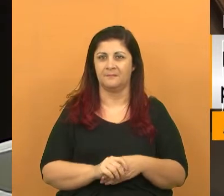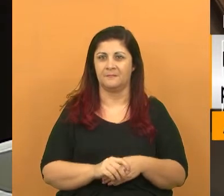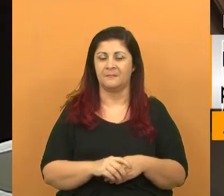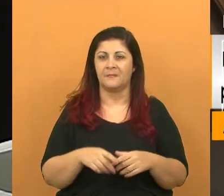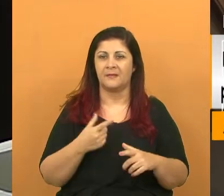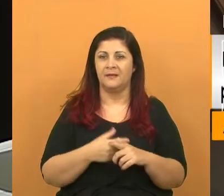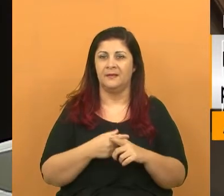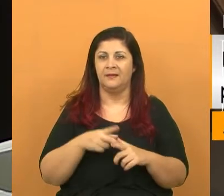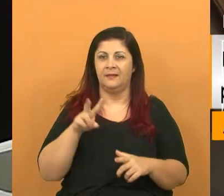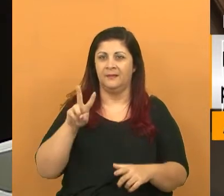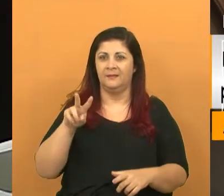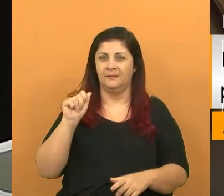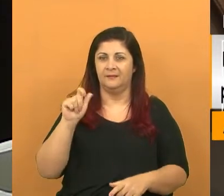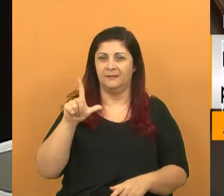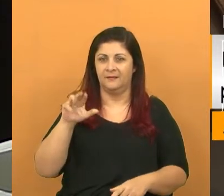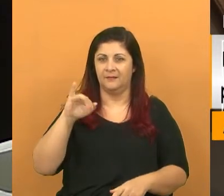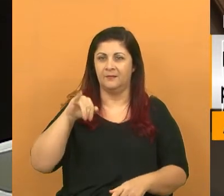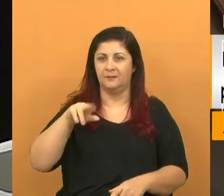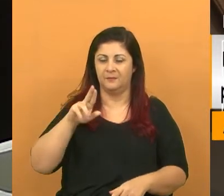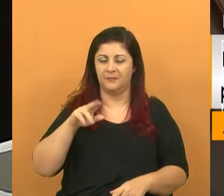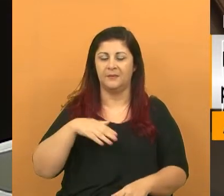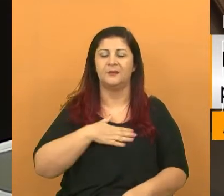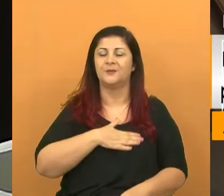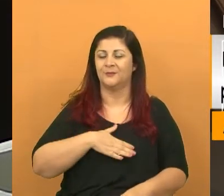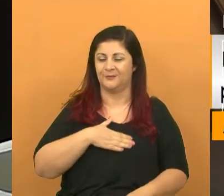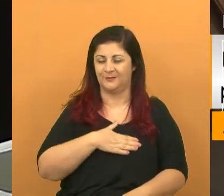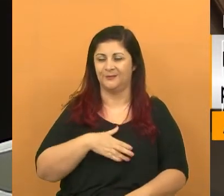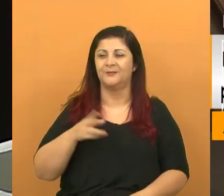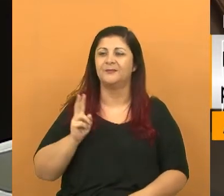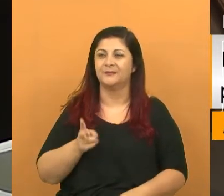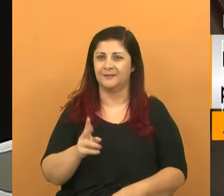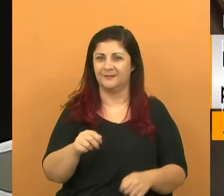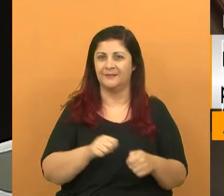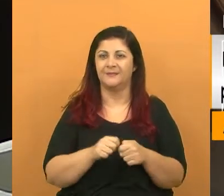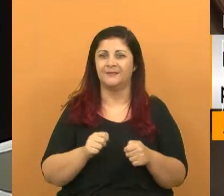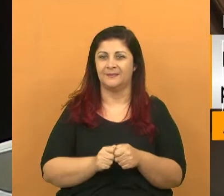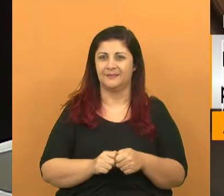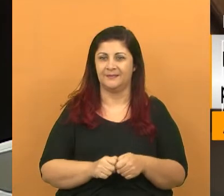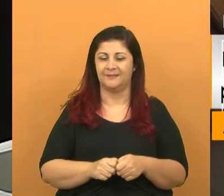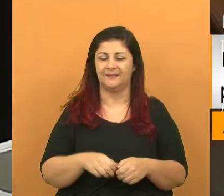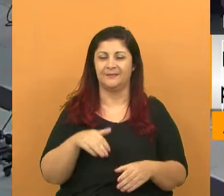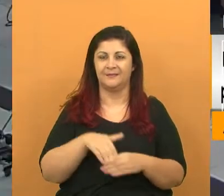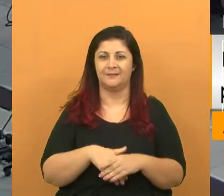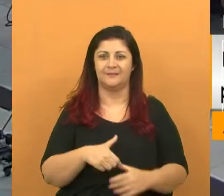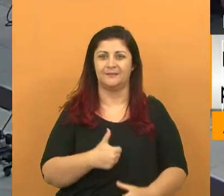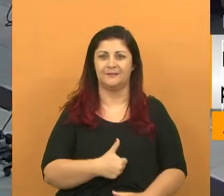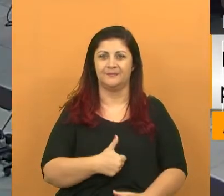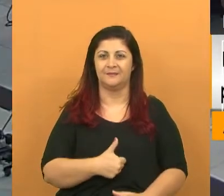que foi, gostou e vai voltar todo ano lá para fazer. Meu voto é favorável.